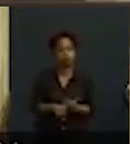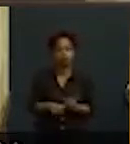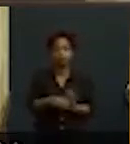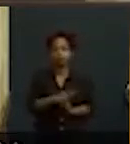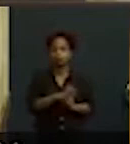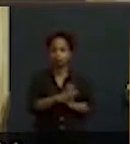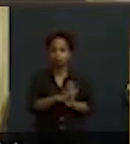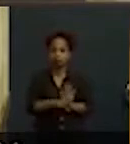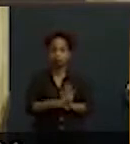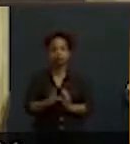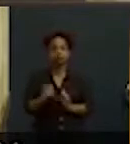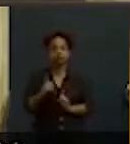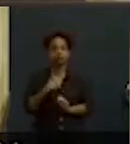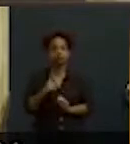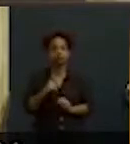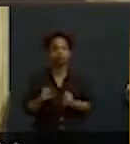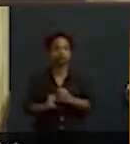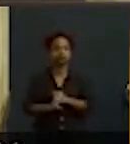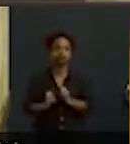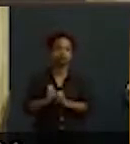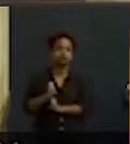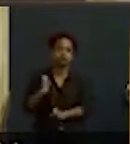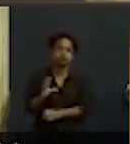de Engenharia de Produção da